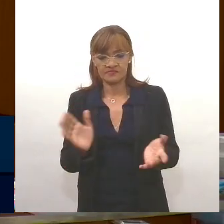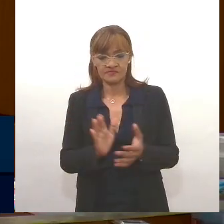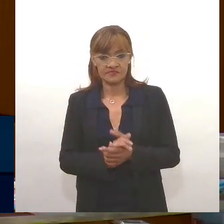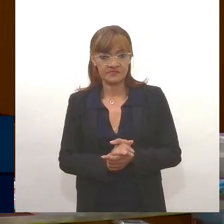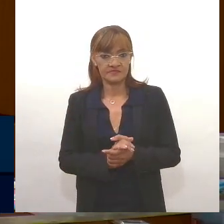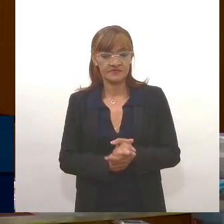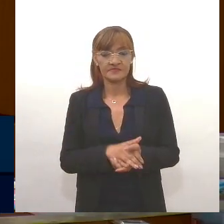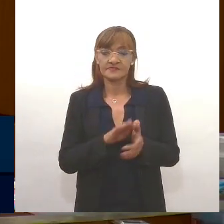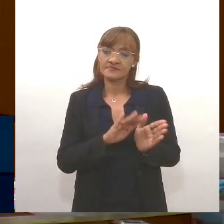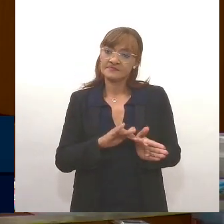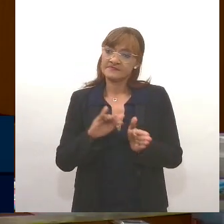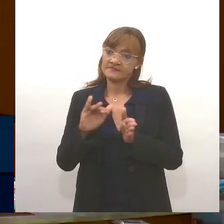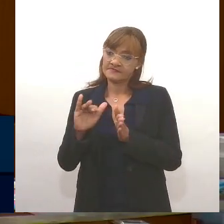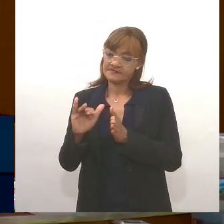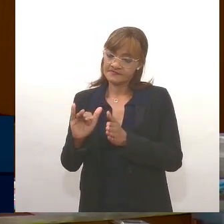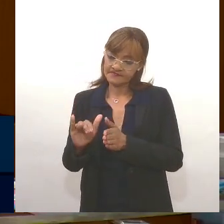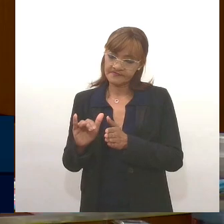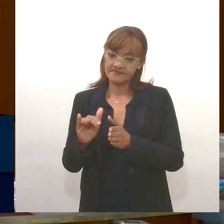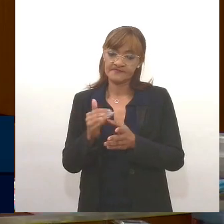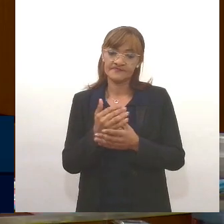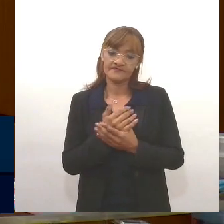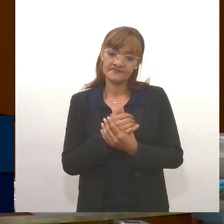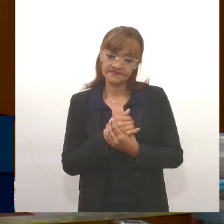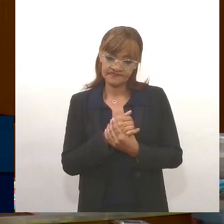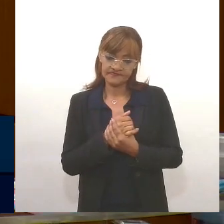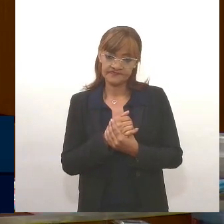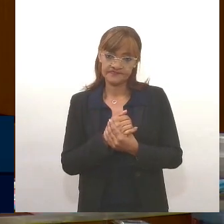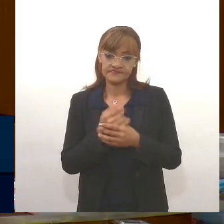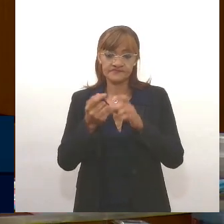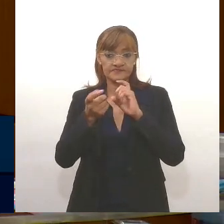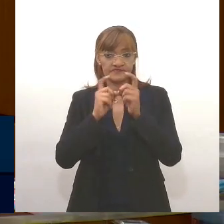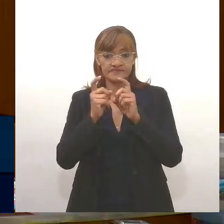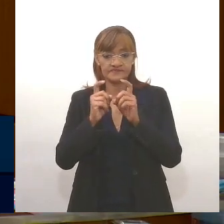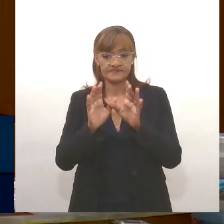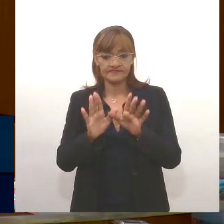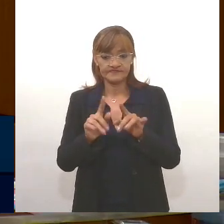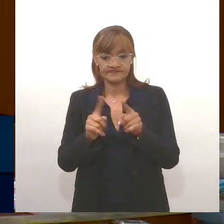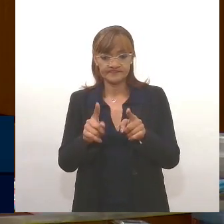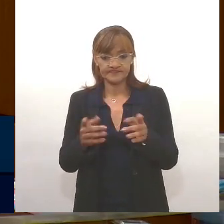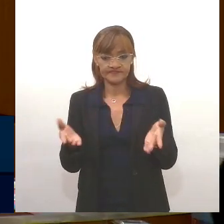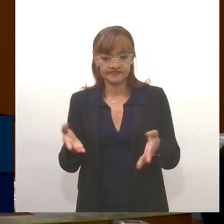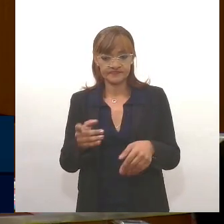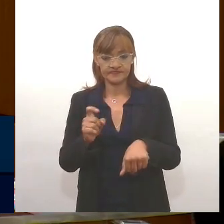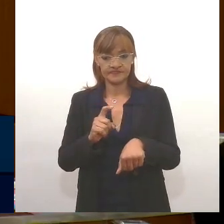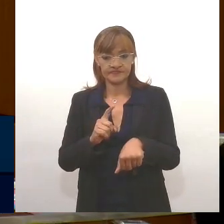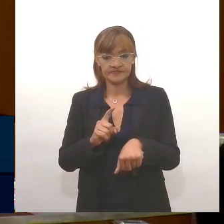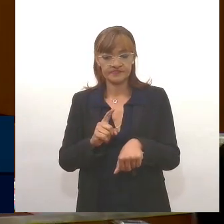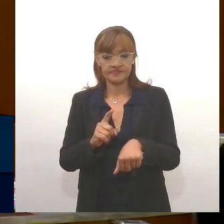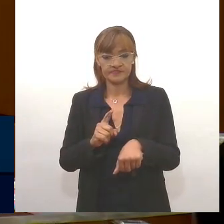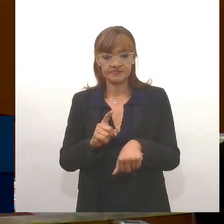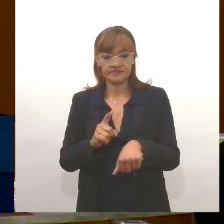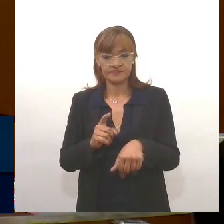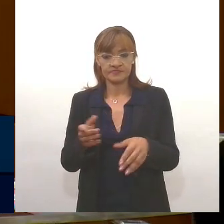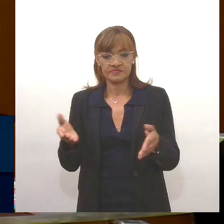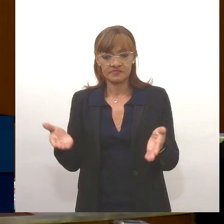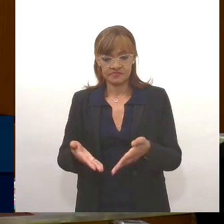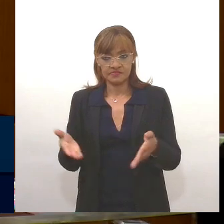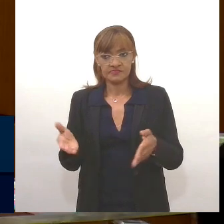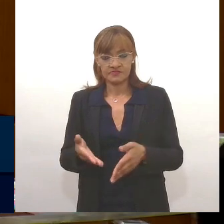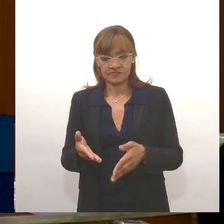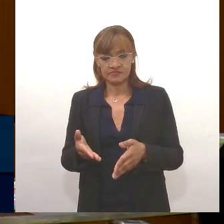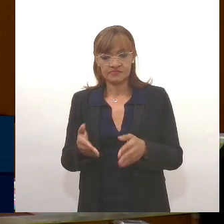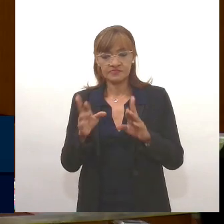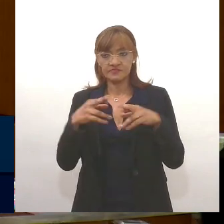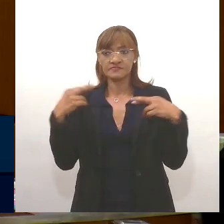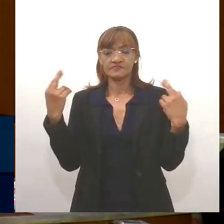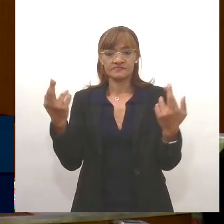sobre eu ia falar no pequeno expediente mas por causa da situação eu deixei para falar agora no grande sobre o